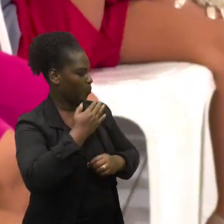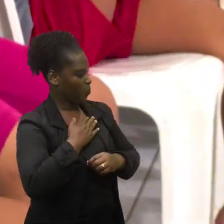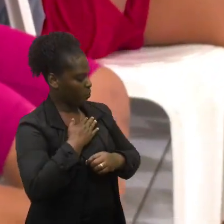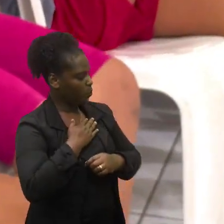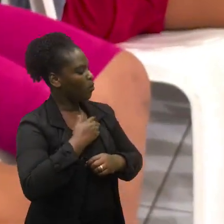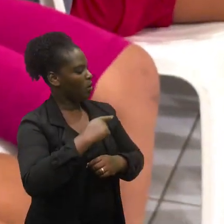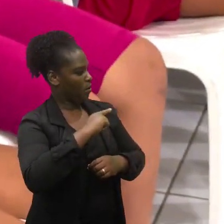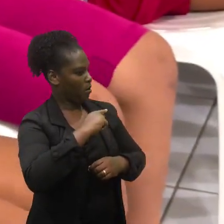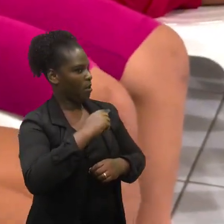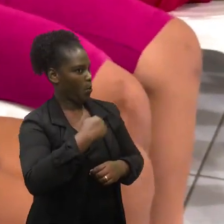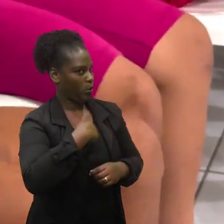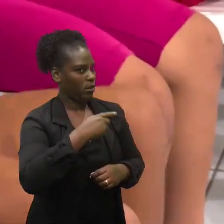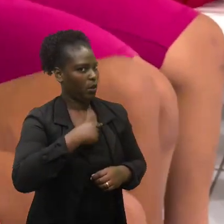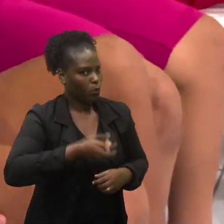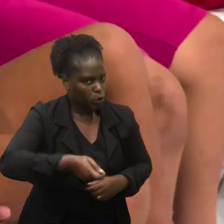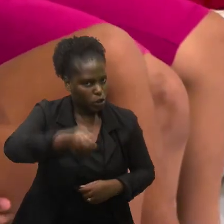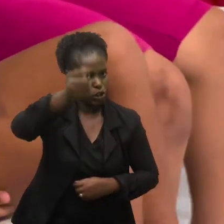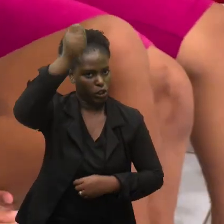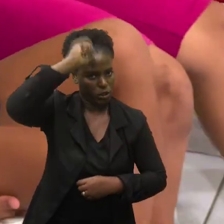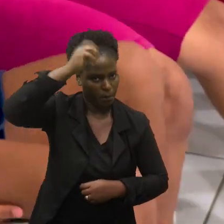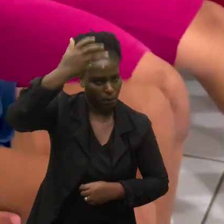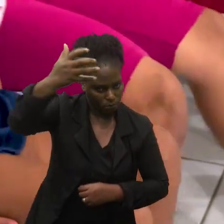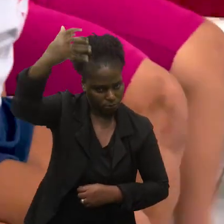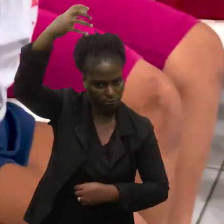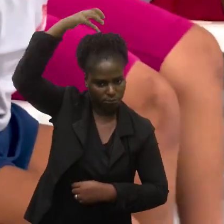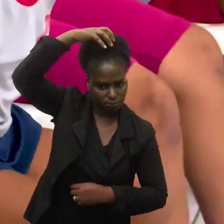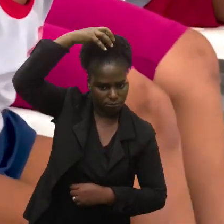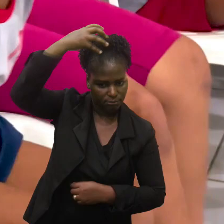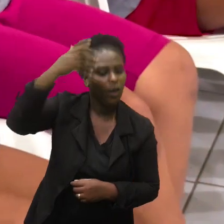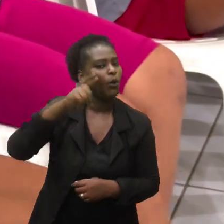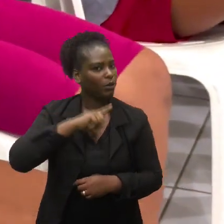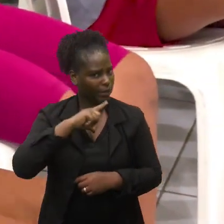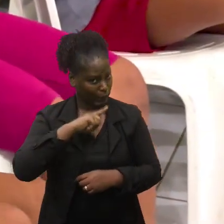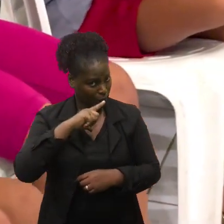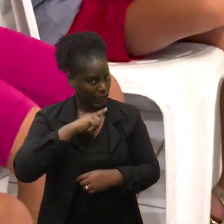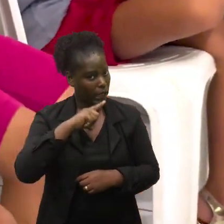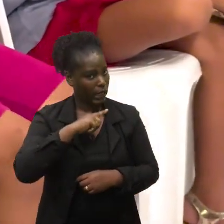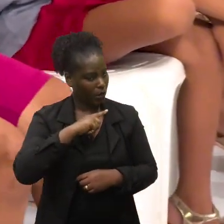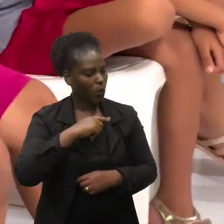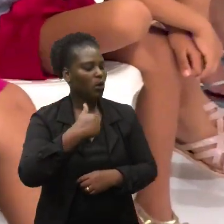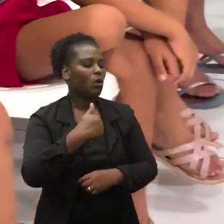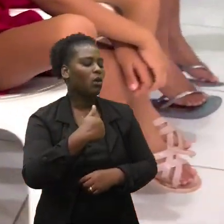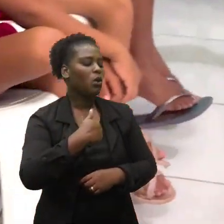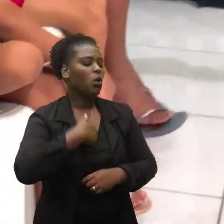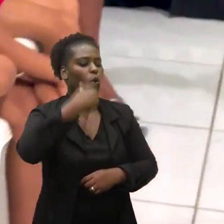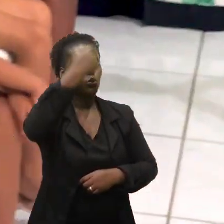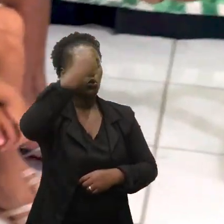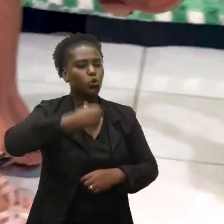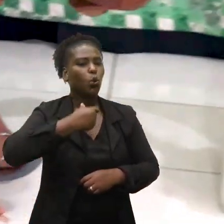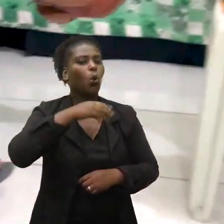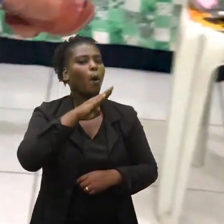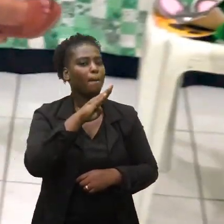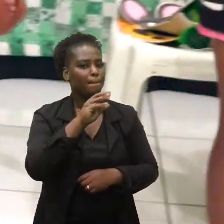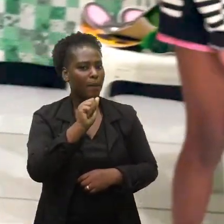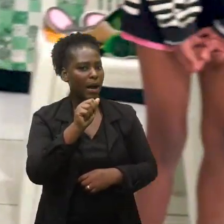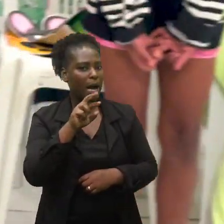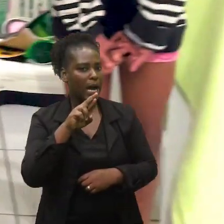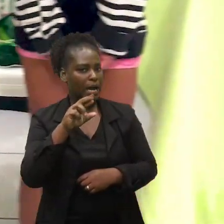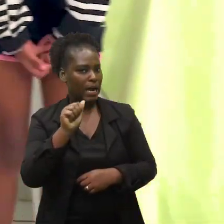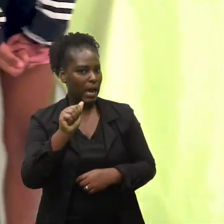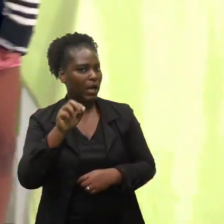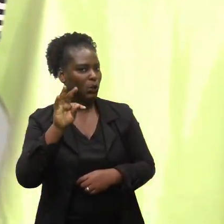um baratinha. Quem quer casar com dono baratinho, que tem chapéu no cabelo